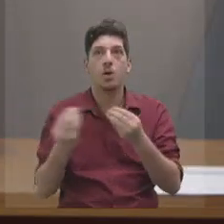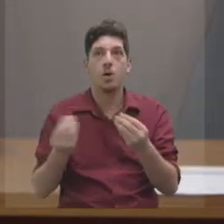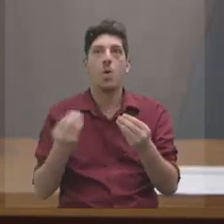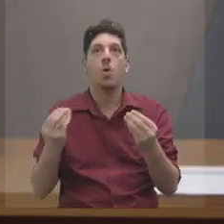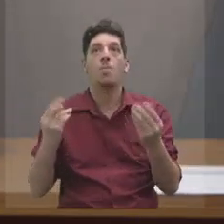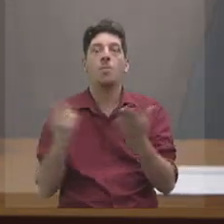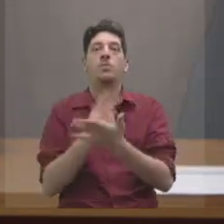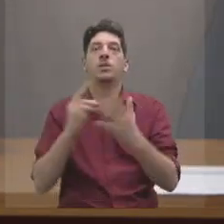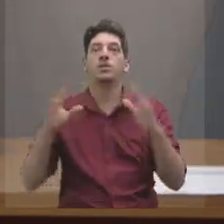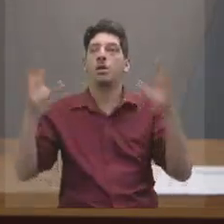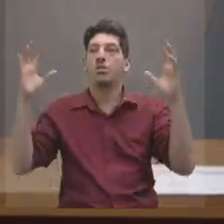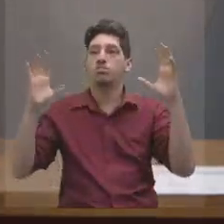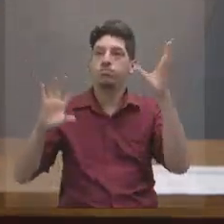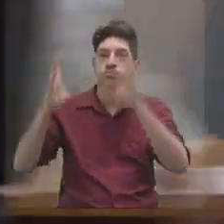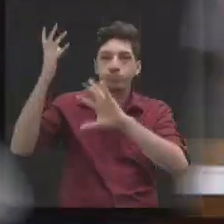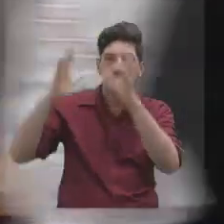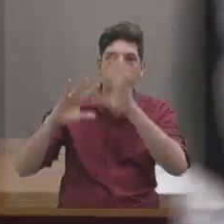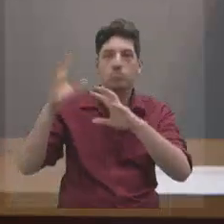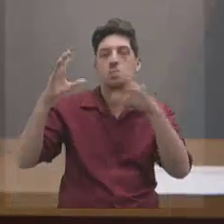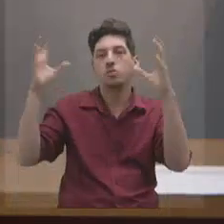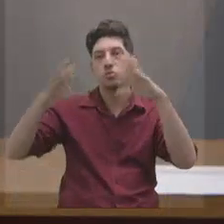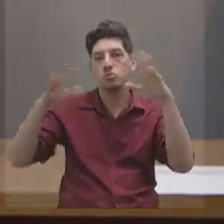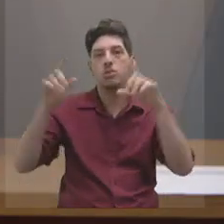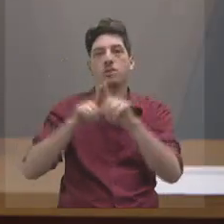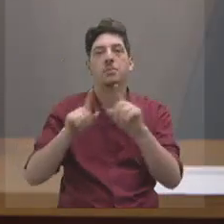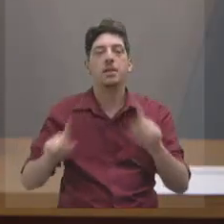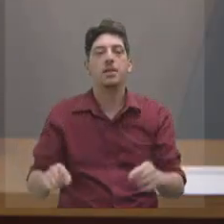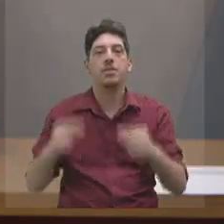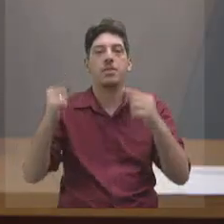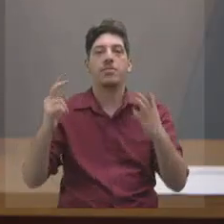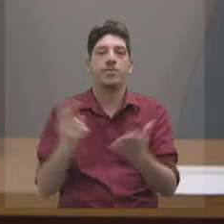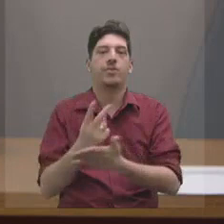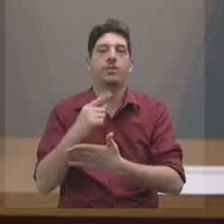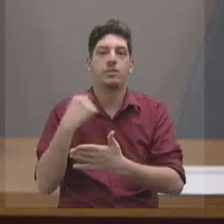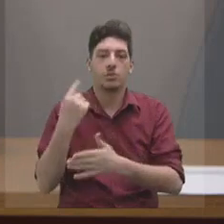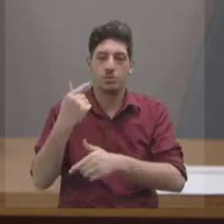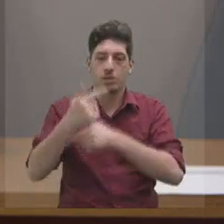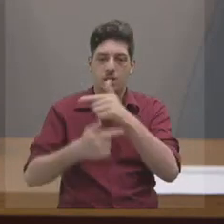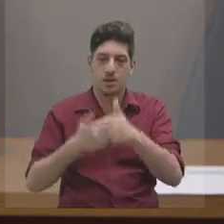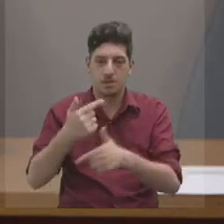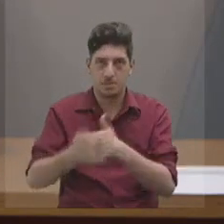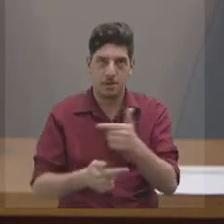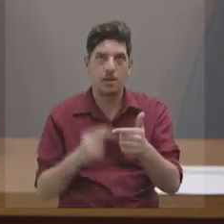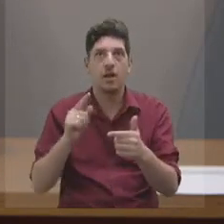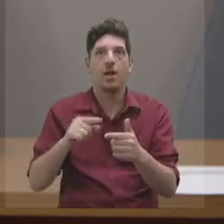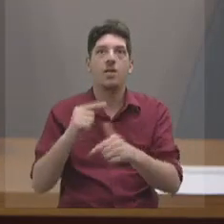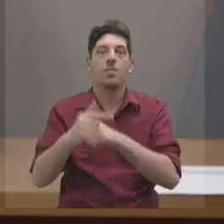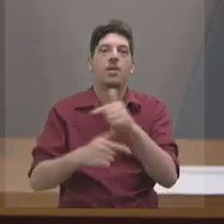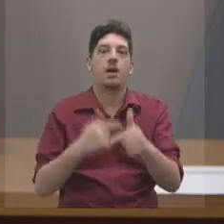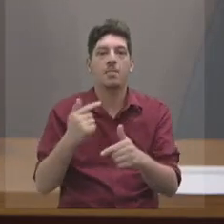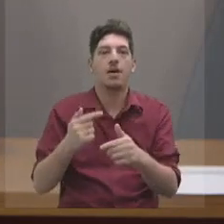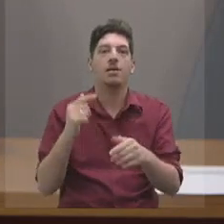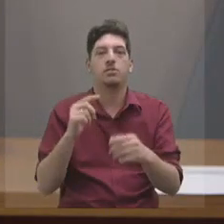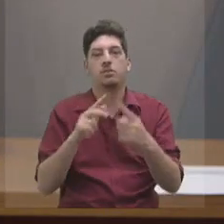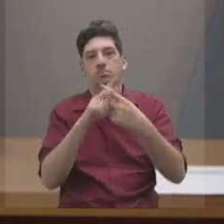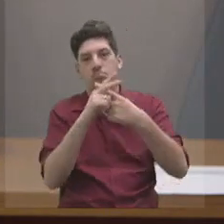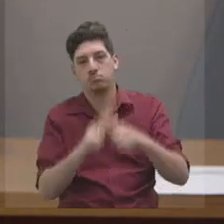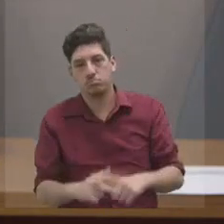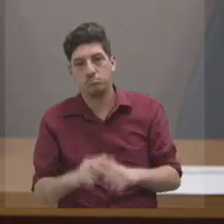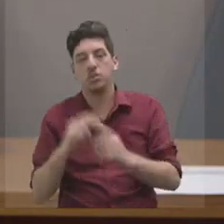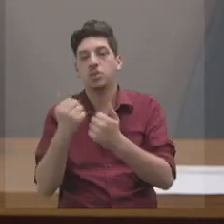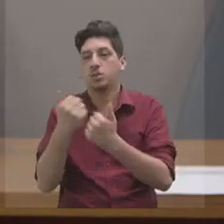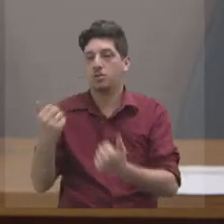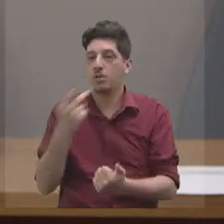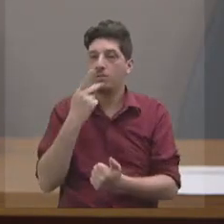climáticos tem trazido desafios também né ao nosso trabalho então esse trabalho de manutenção que o diretor menciona agora ele é